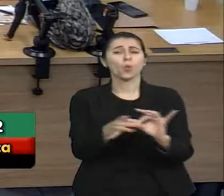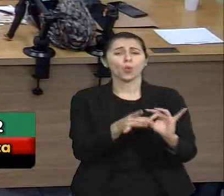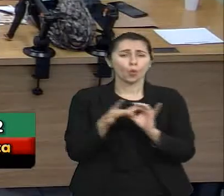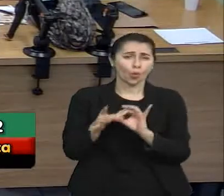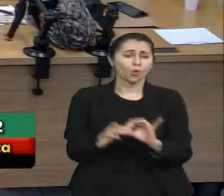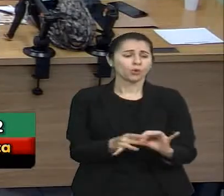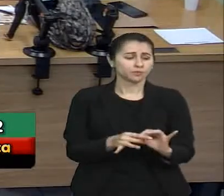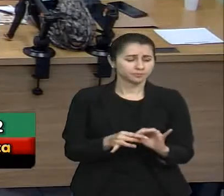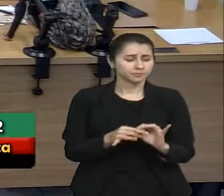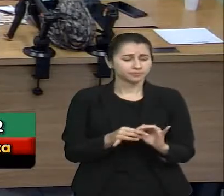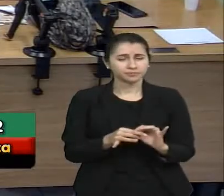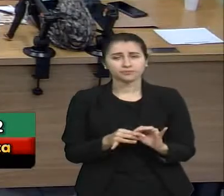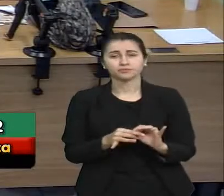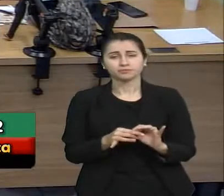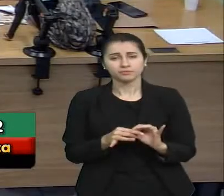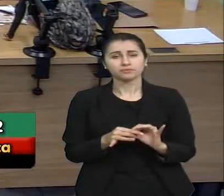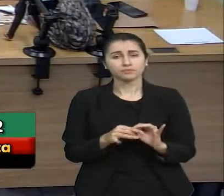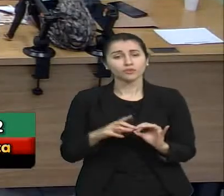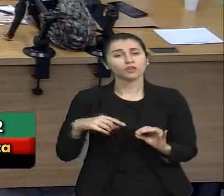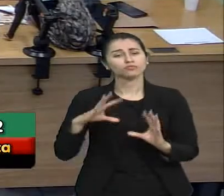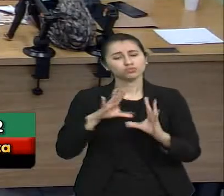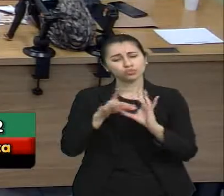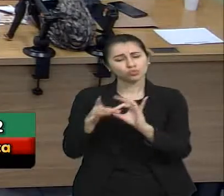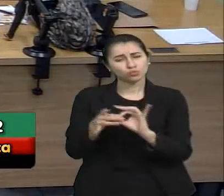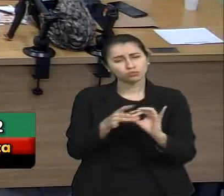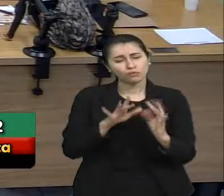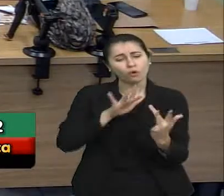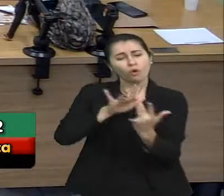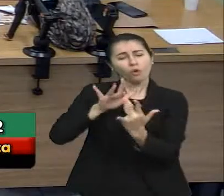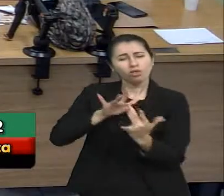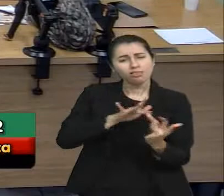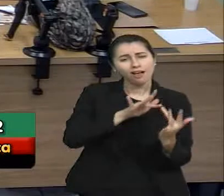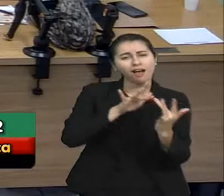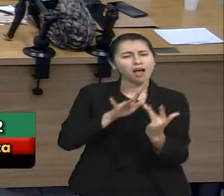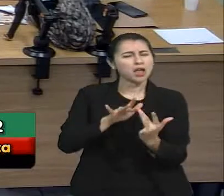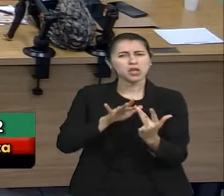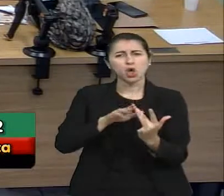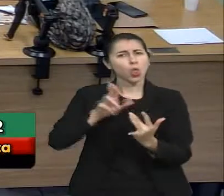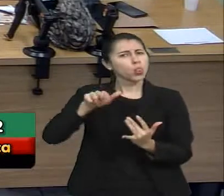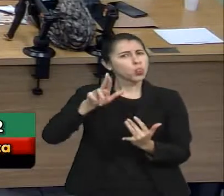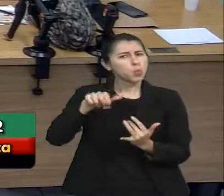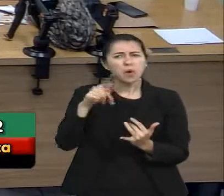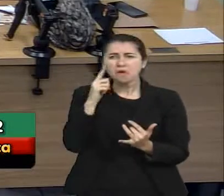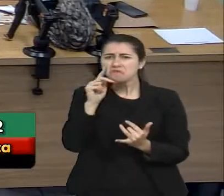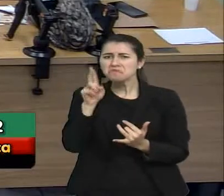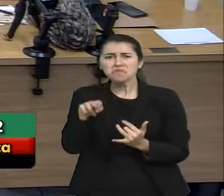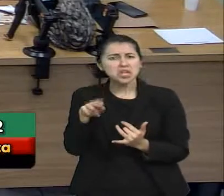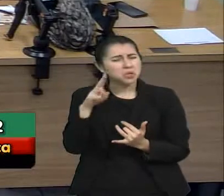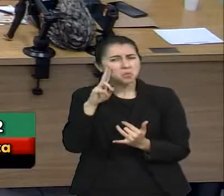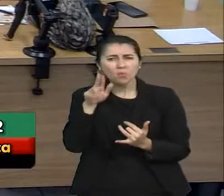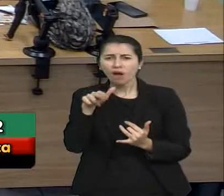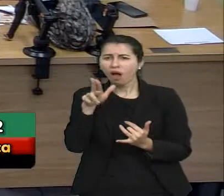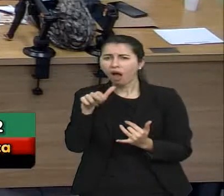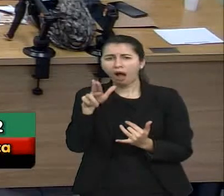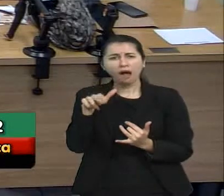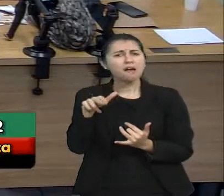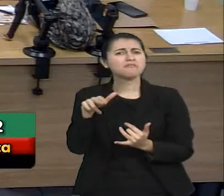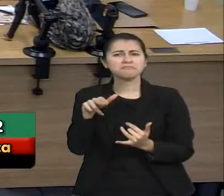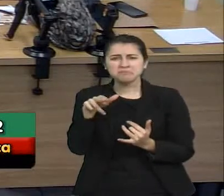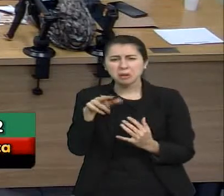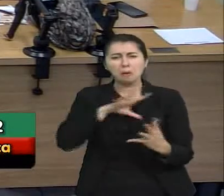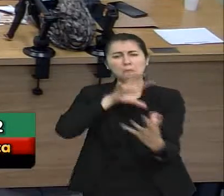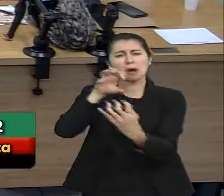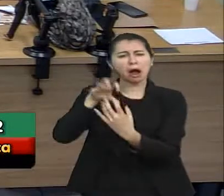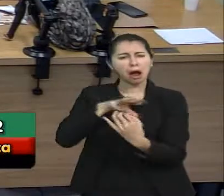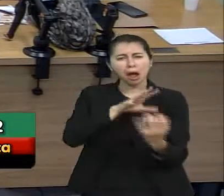todos estarem em contato. Nunca houve, assim, uma contradição, alguma coisa nesse